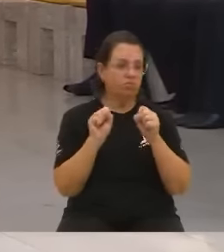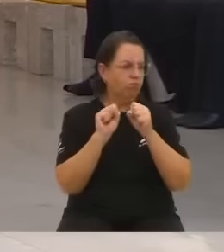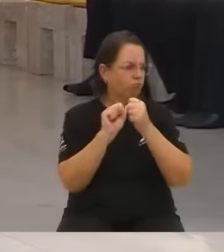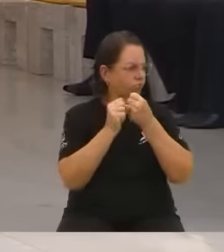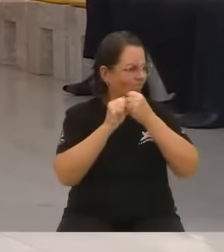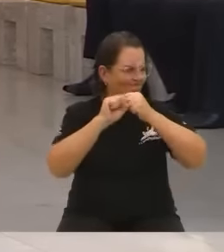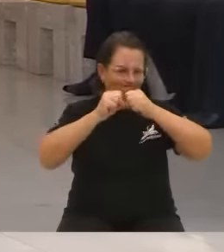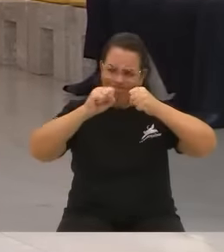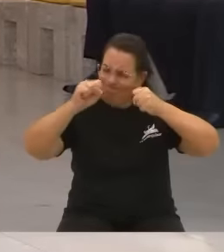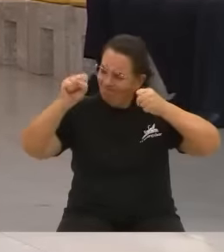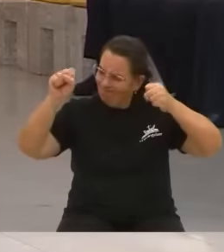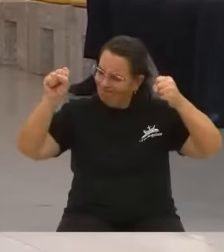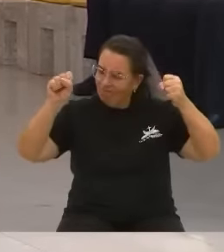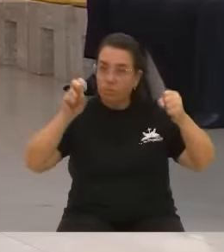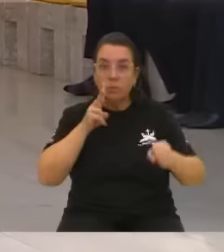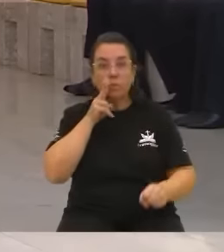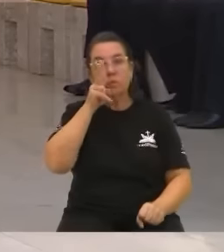e forte,